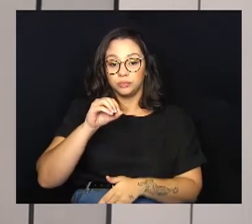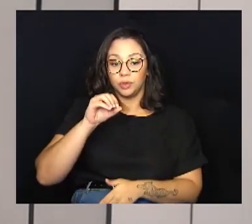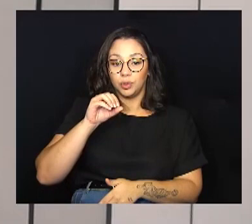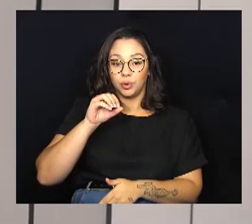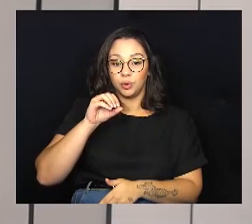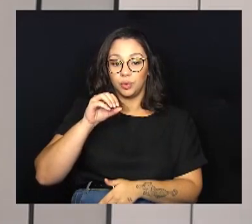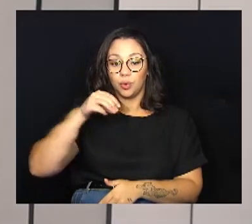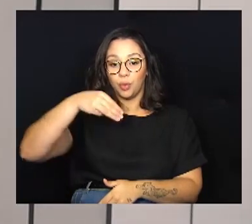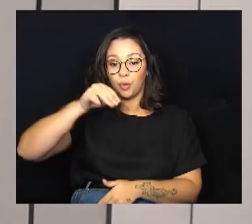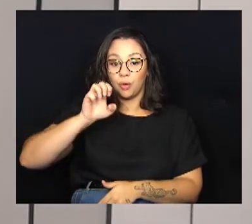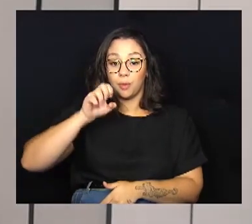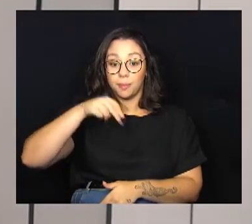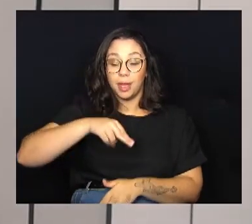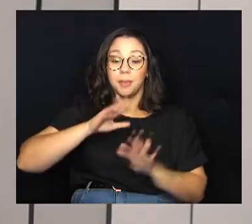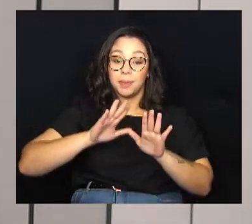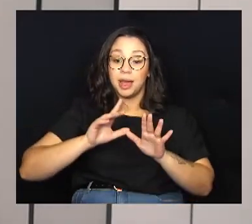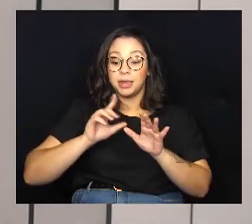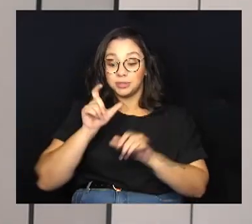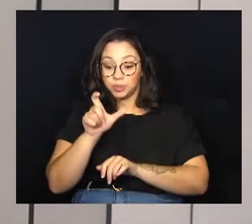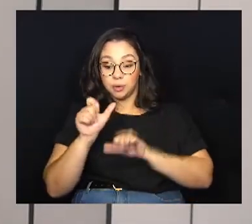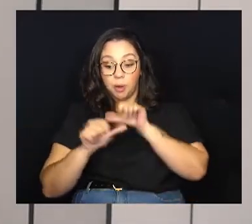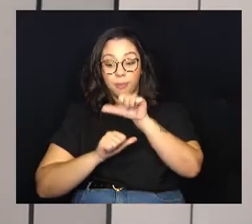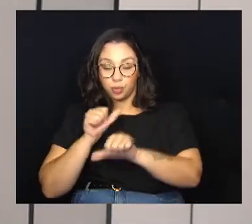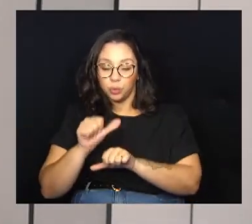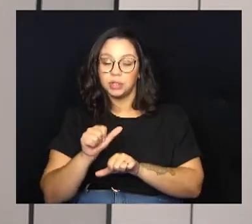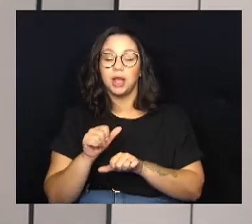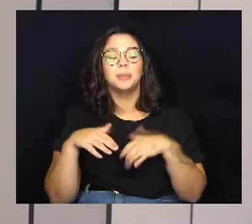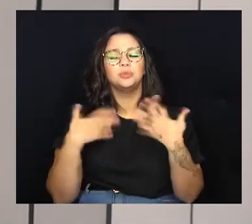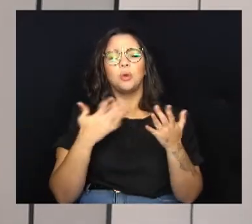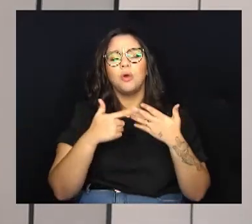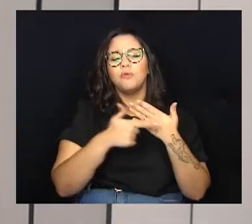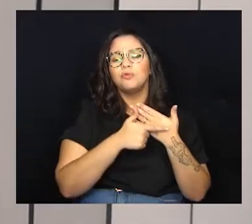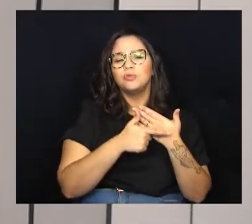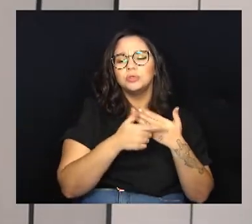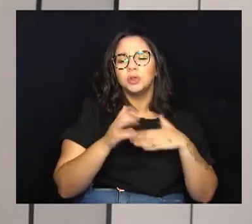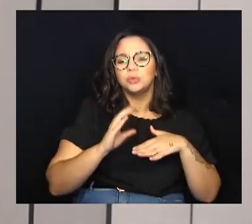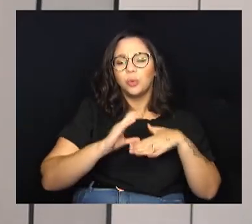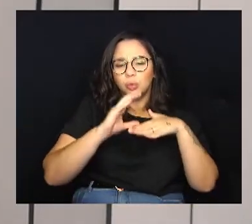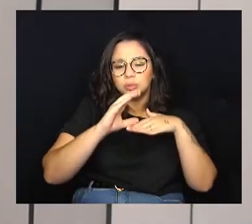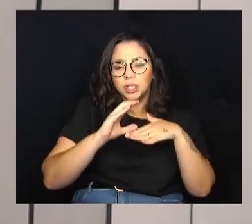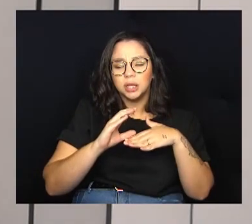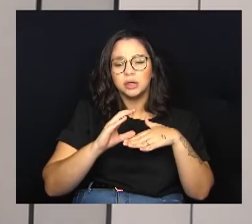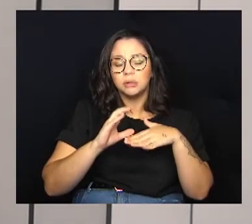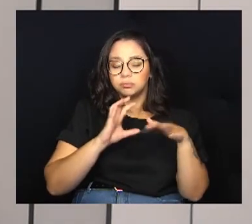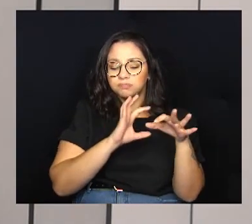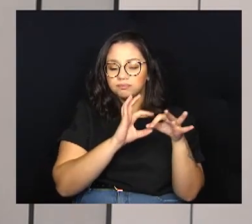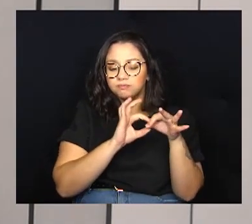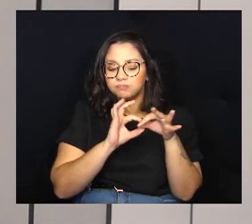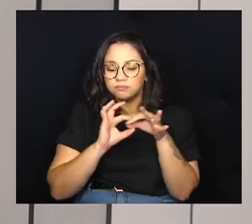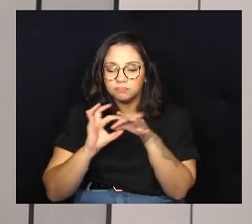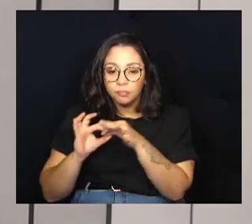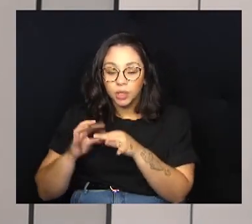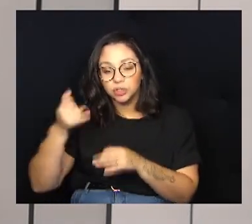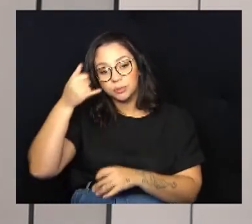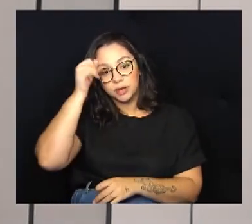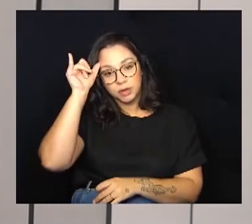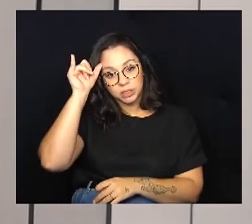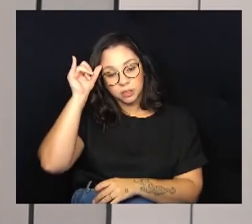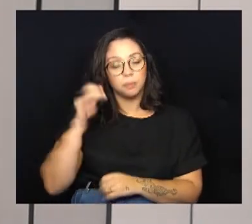com as crianças, podem tirar essa criança dessa situação. A criança, o adolescente, eles precisam